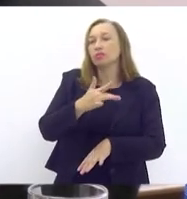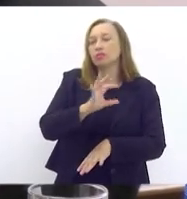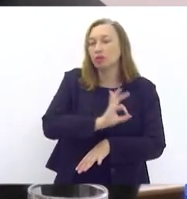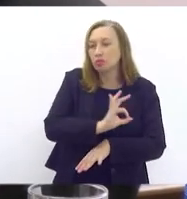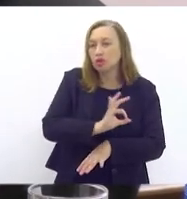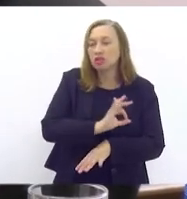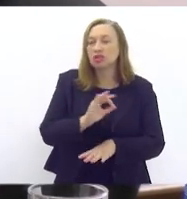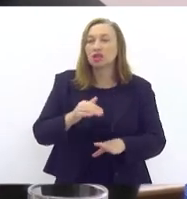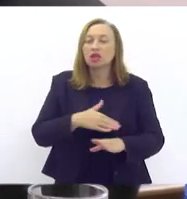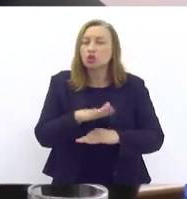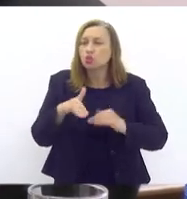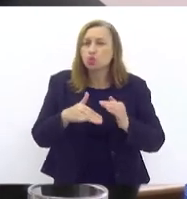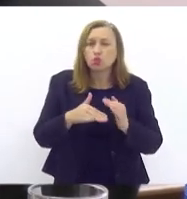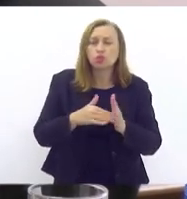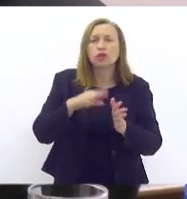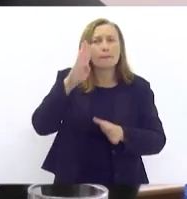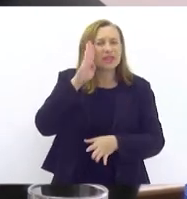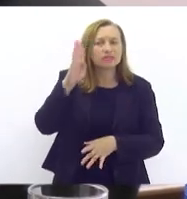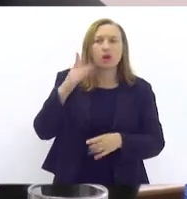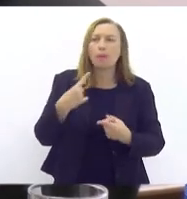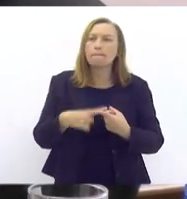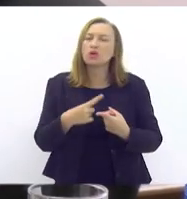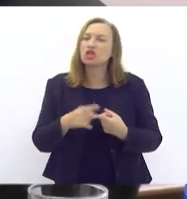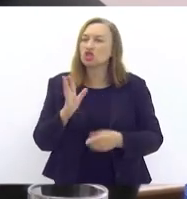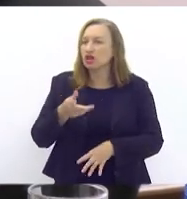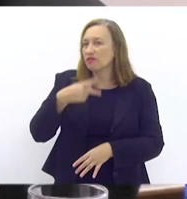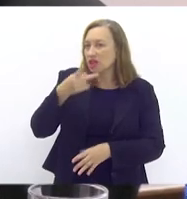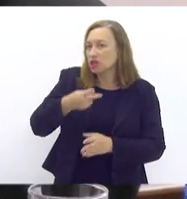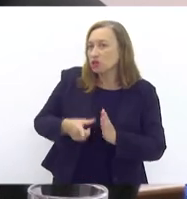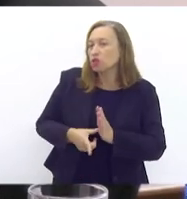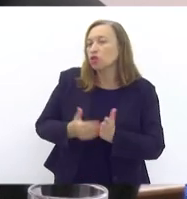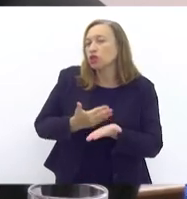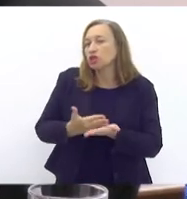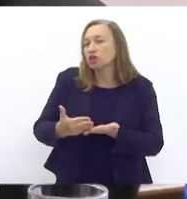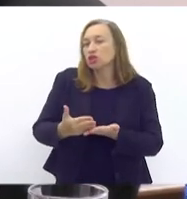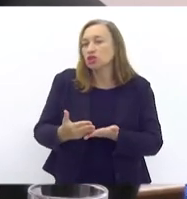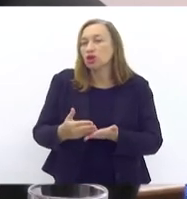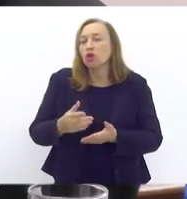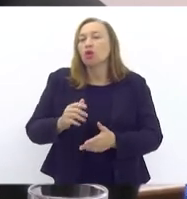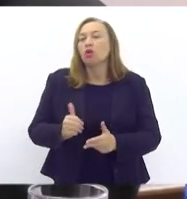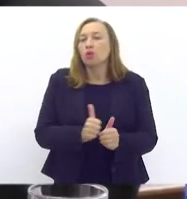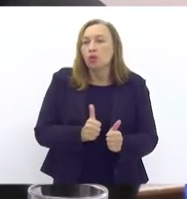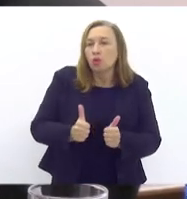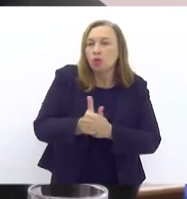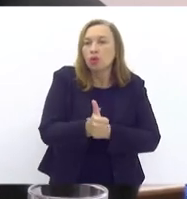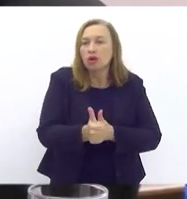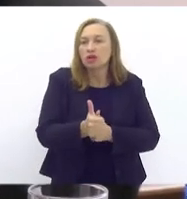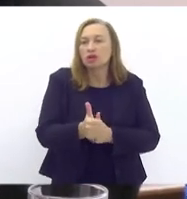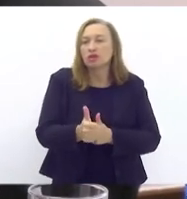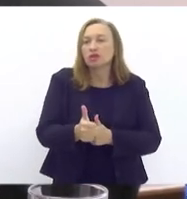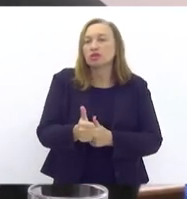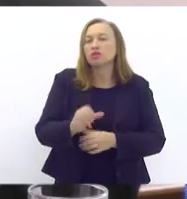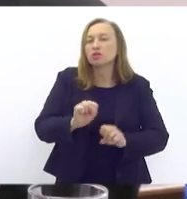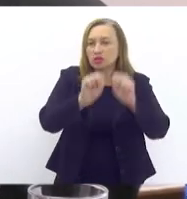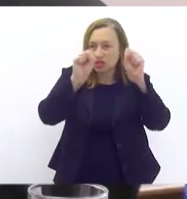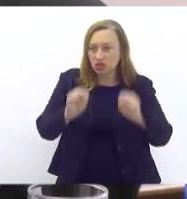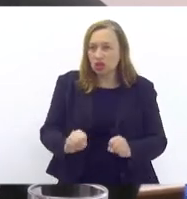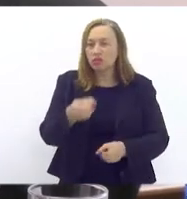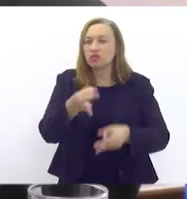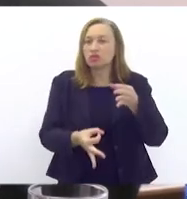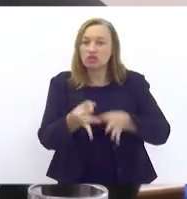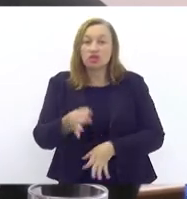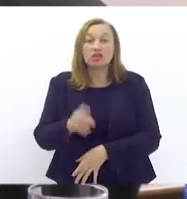segurança isso tudo é fundamental porque como eu disse no início o grande protagonista do sistema de justiça é